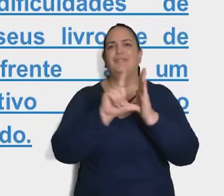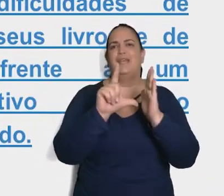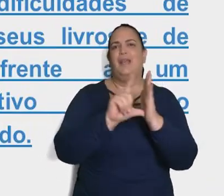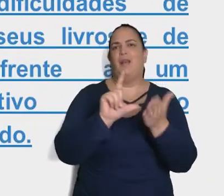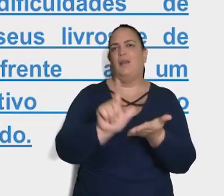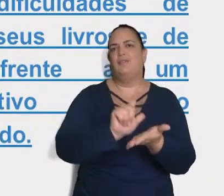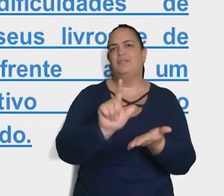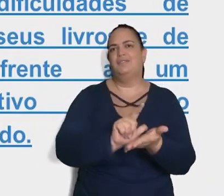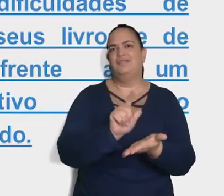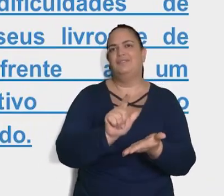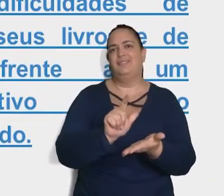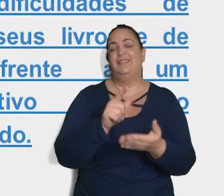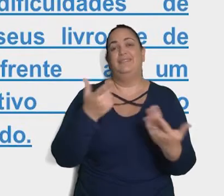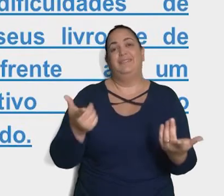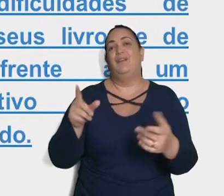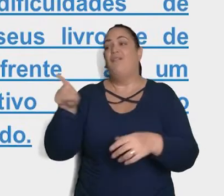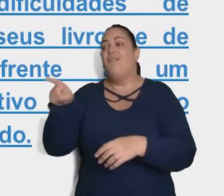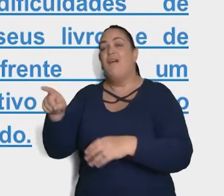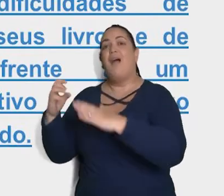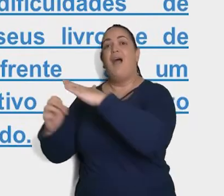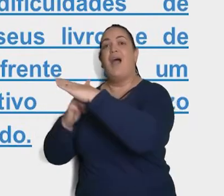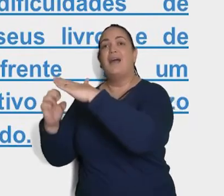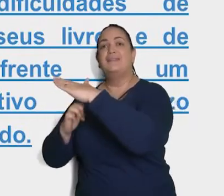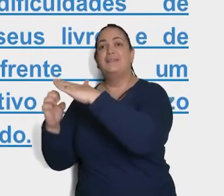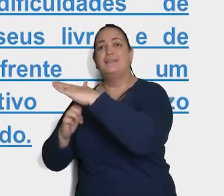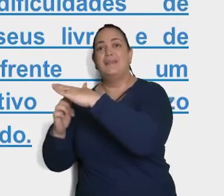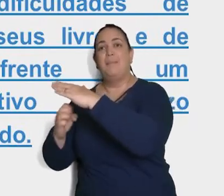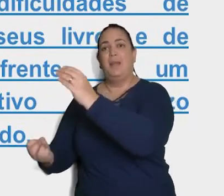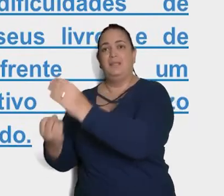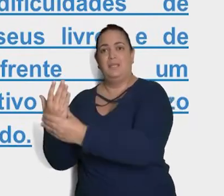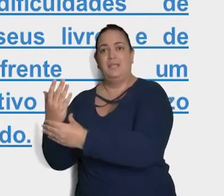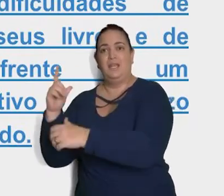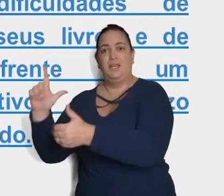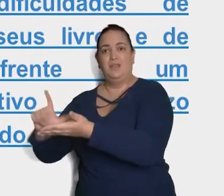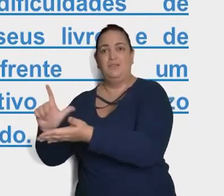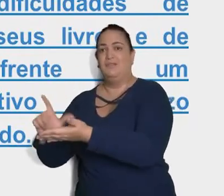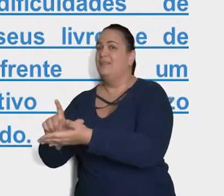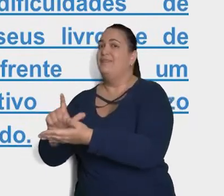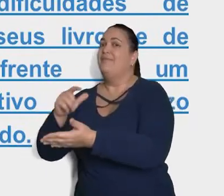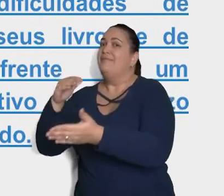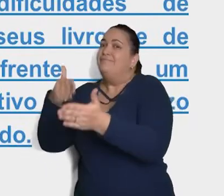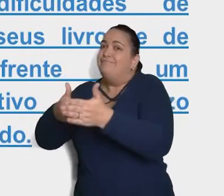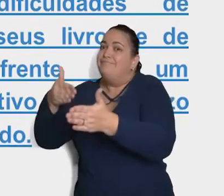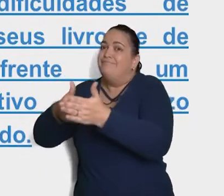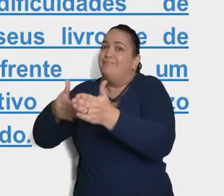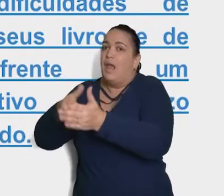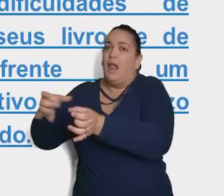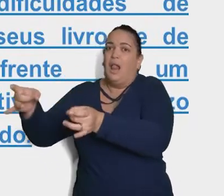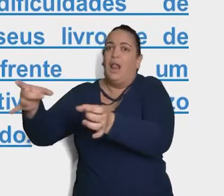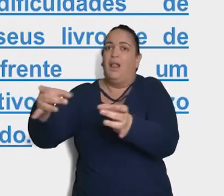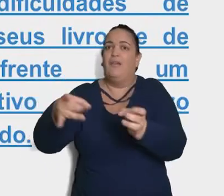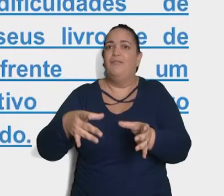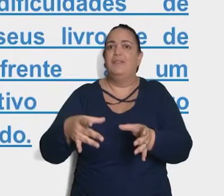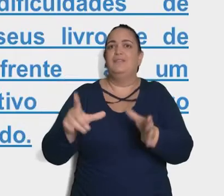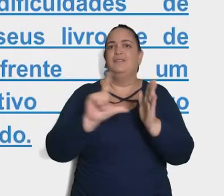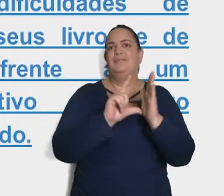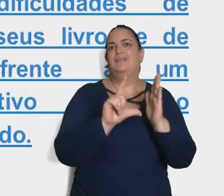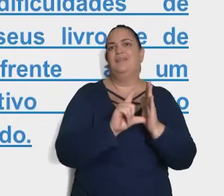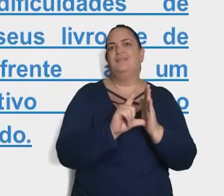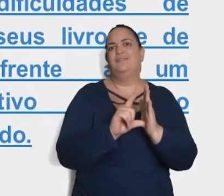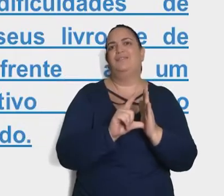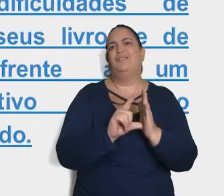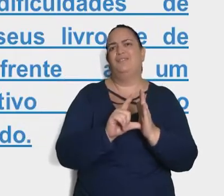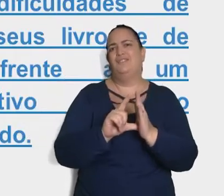as editoras terão dificuldade de escoar, ou seja, de vender os seus livros e de fazer uma frente ao